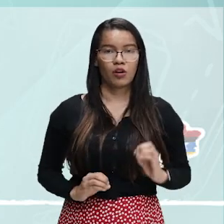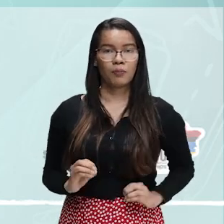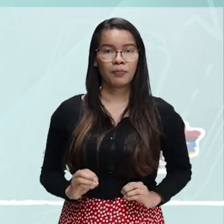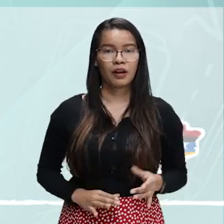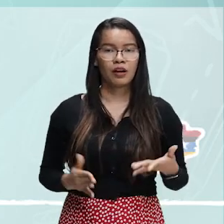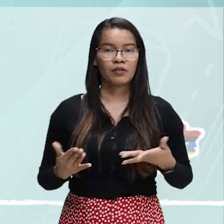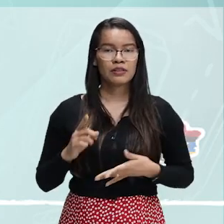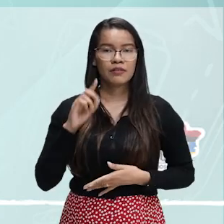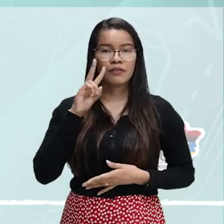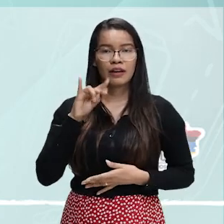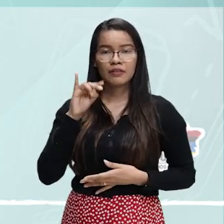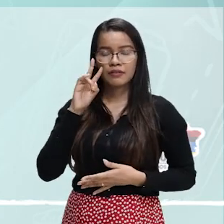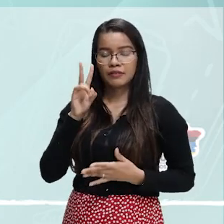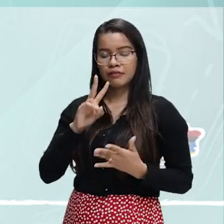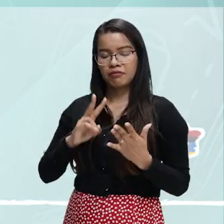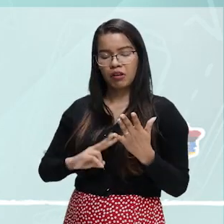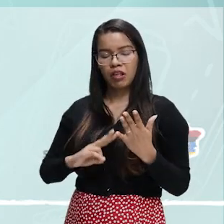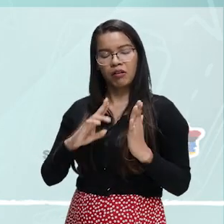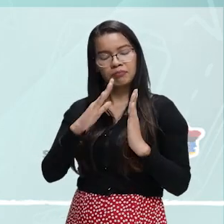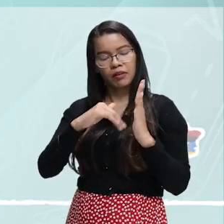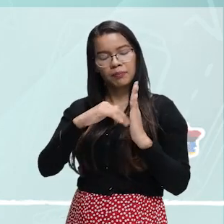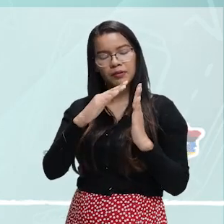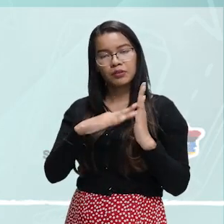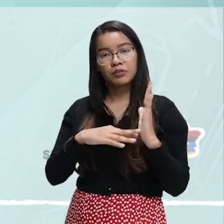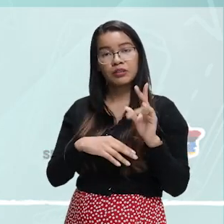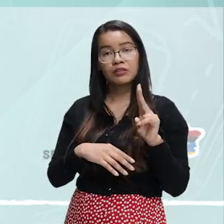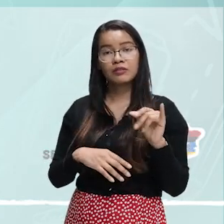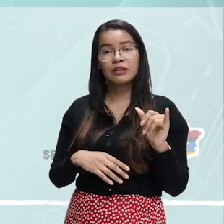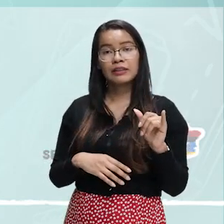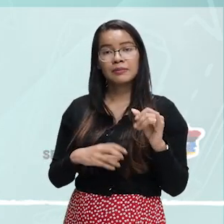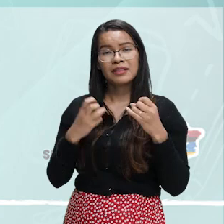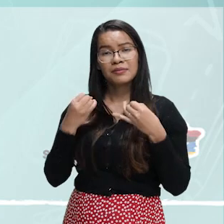vai olhar a ilustração e me dizer o que eu